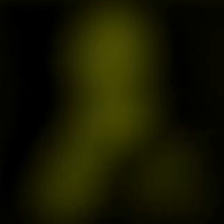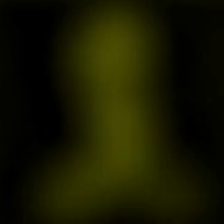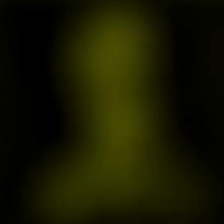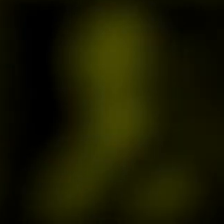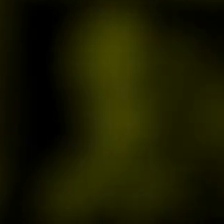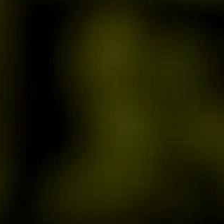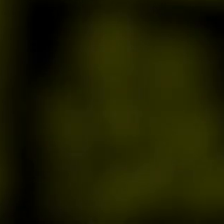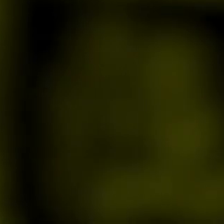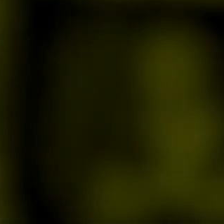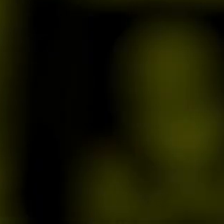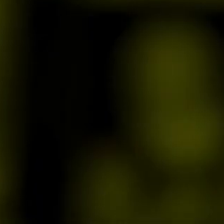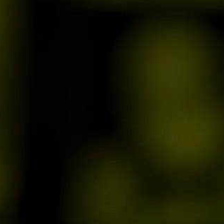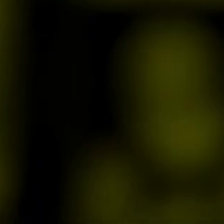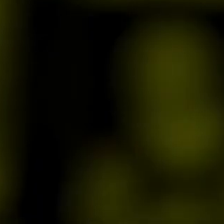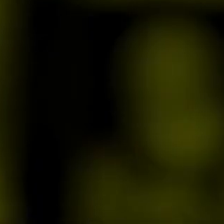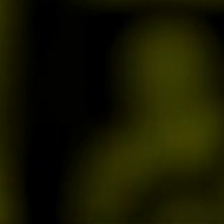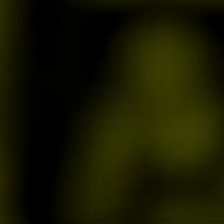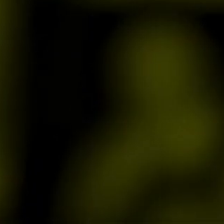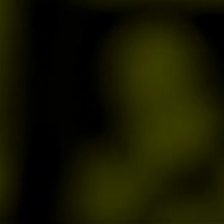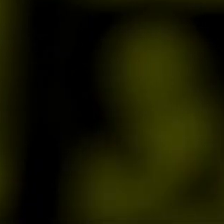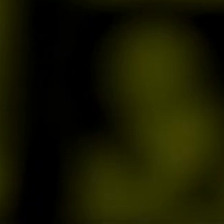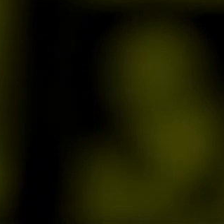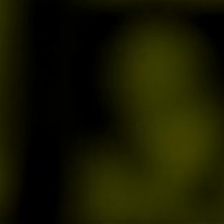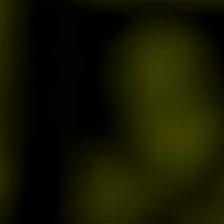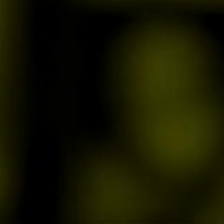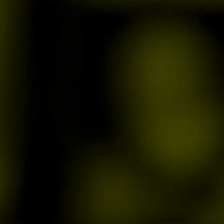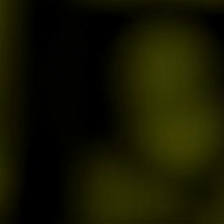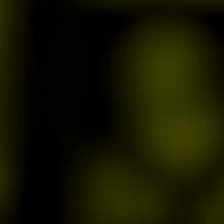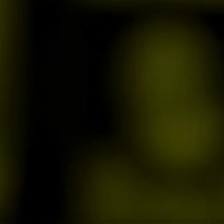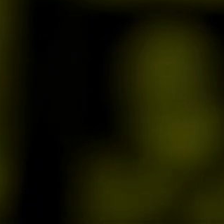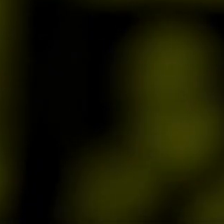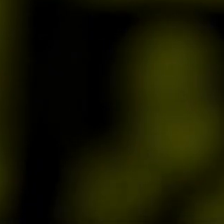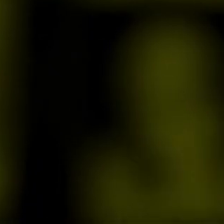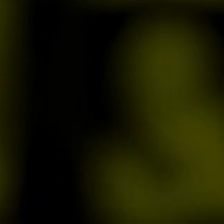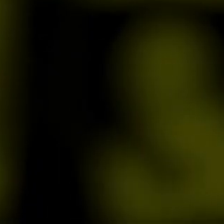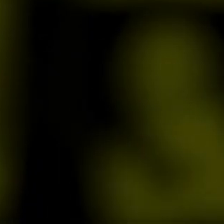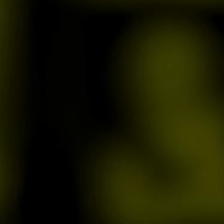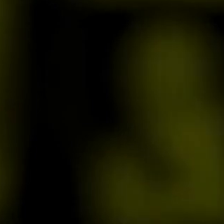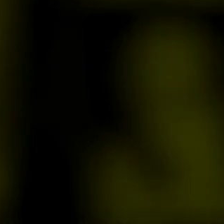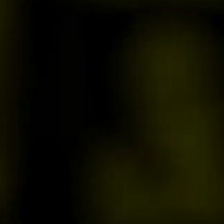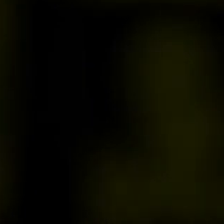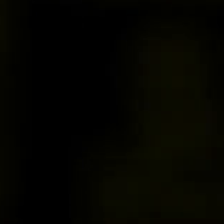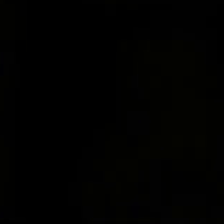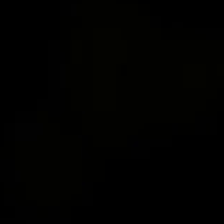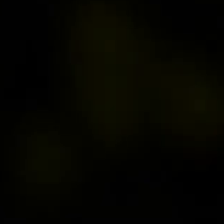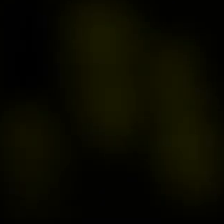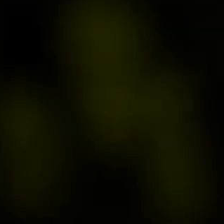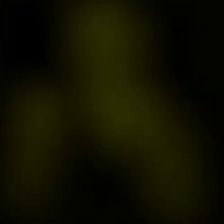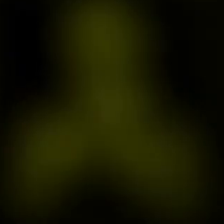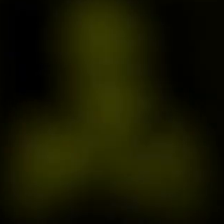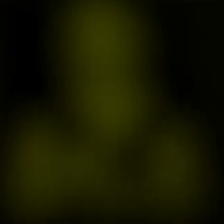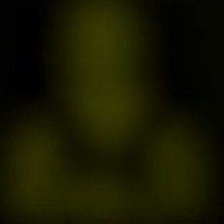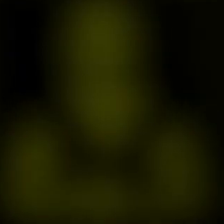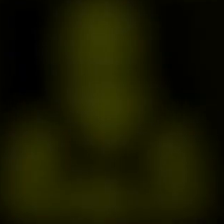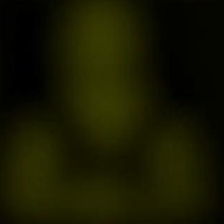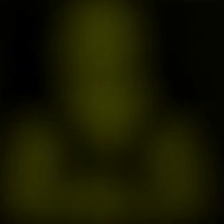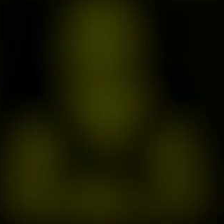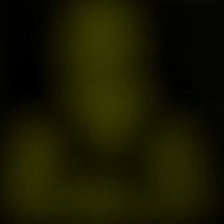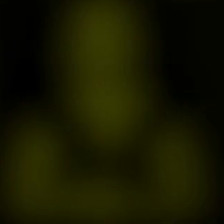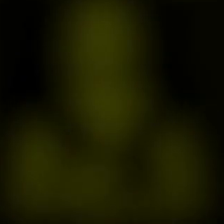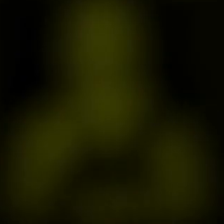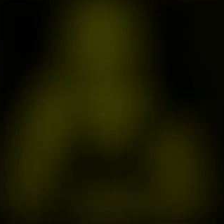O presidente da Comissão de Política Urbana convoca, nos termos do inciso 6º do artigo 85 do Regimento